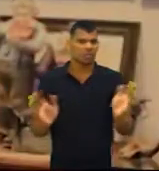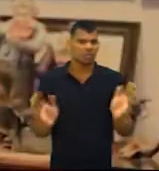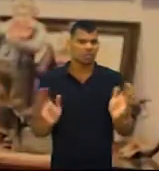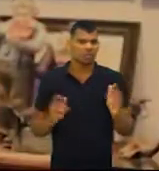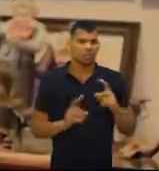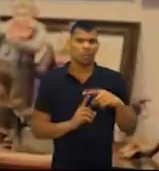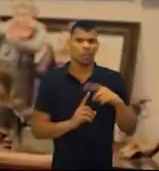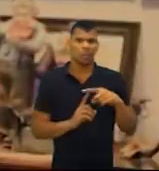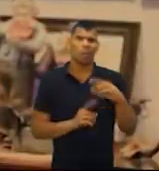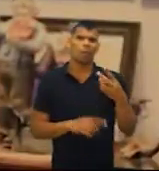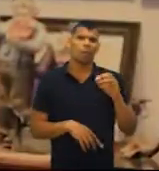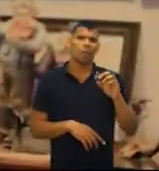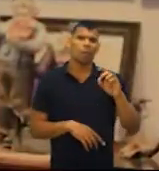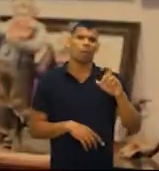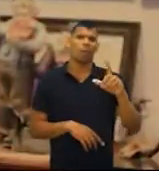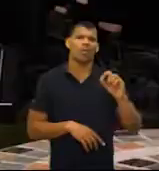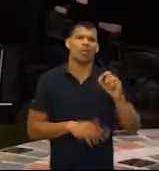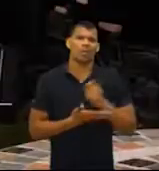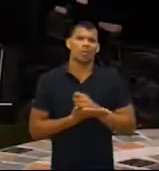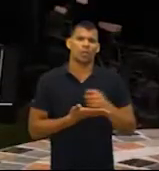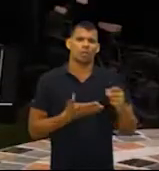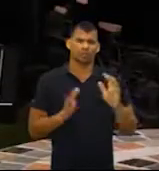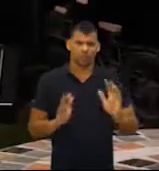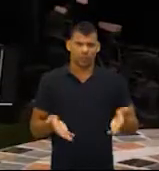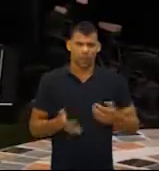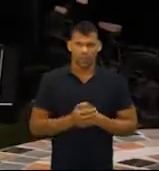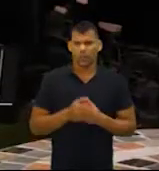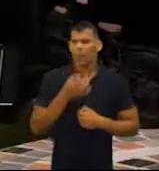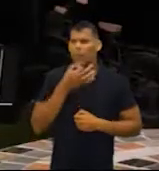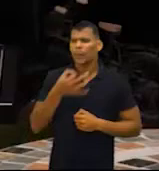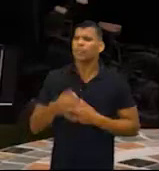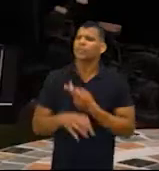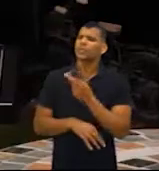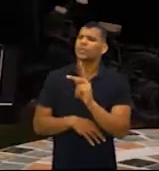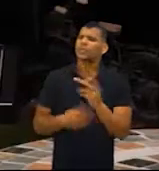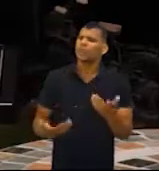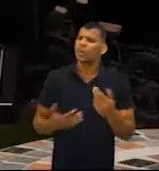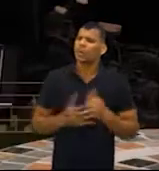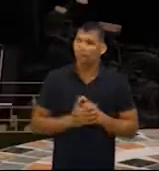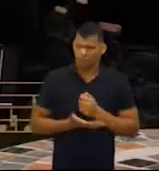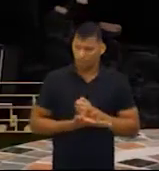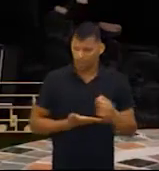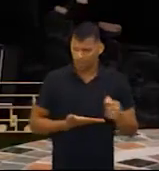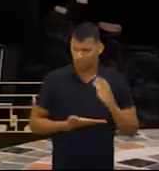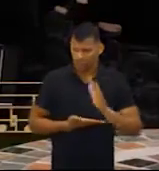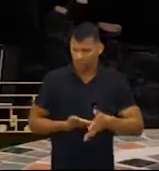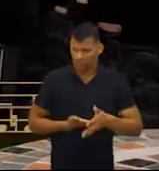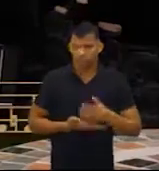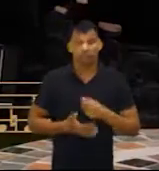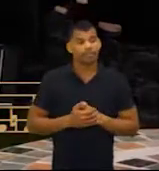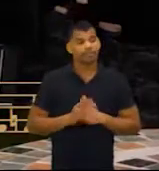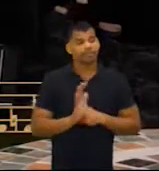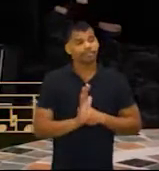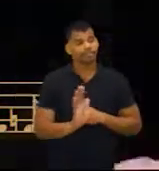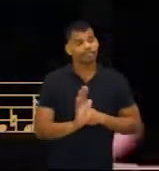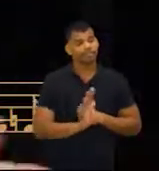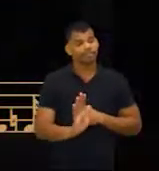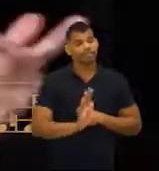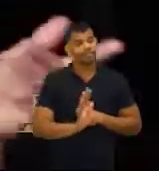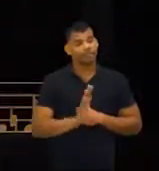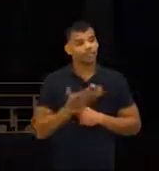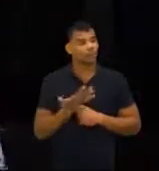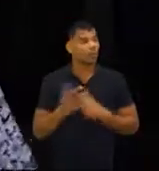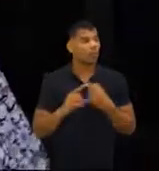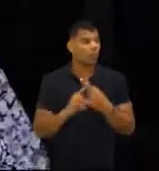festival seria bom para revelar novos talentos? É uma dúvida. Eu tenho dúvida se estaria ultrapassado, porque, de uma certa forma,